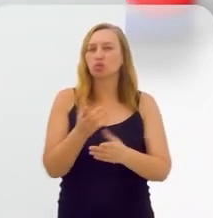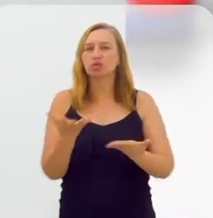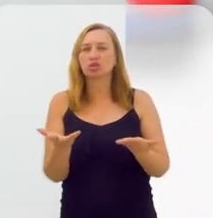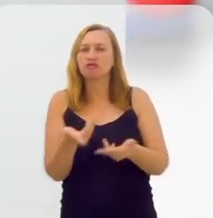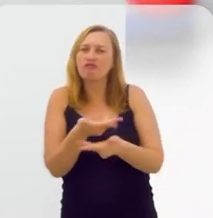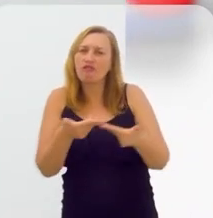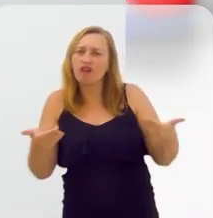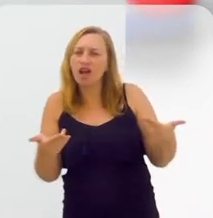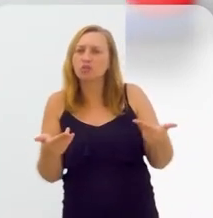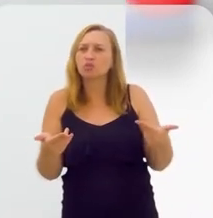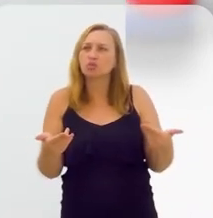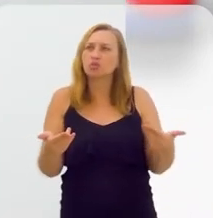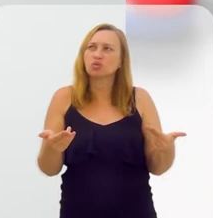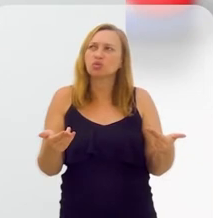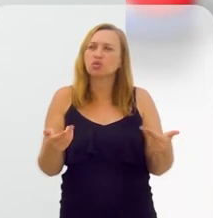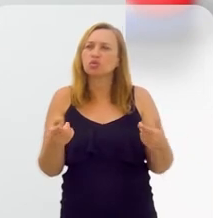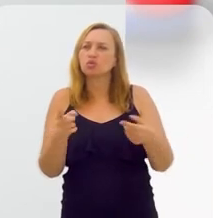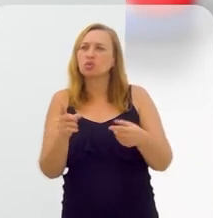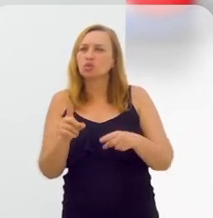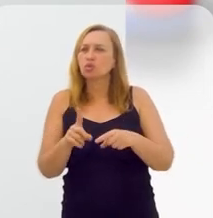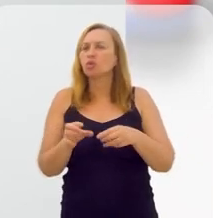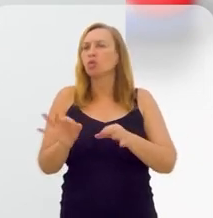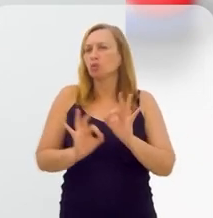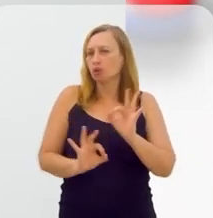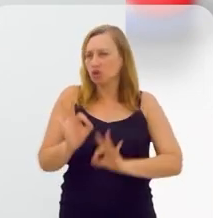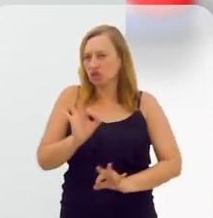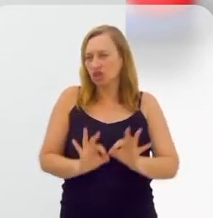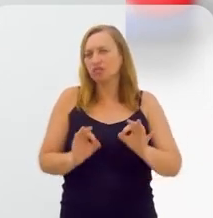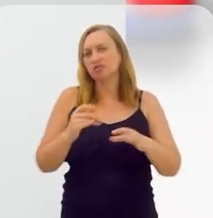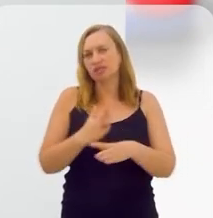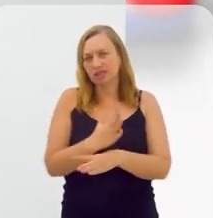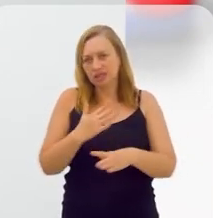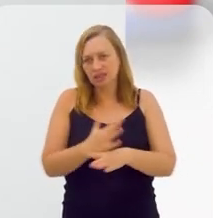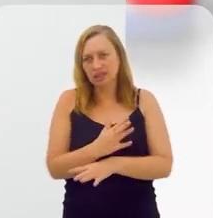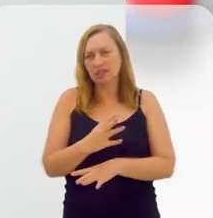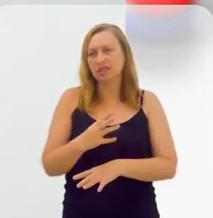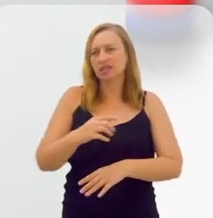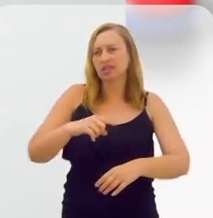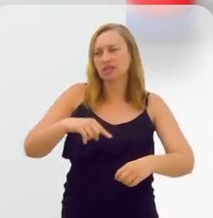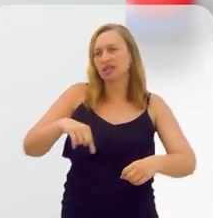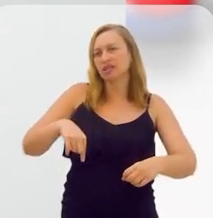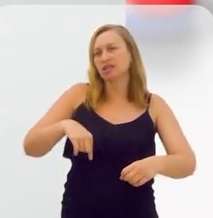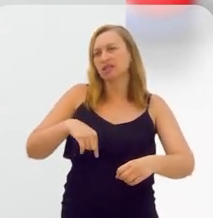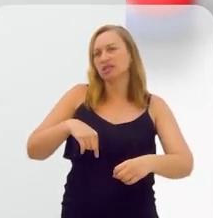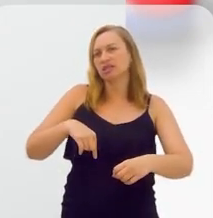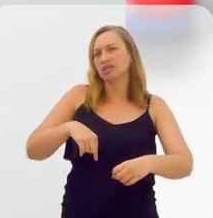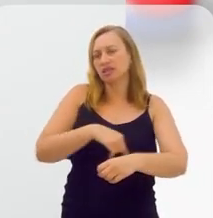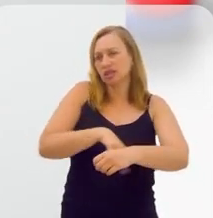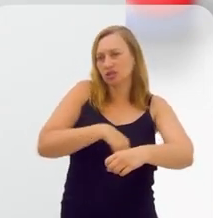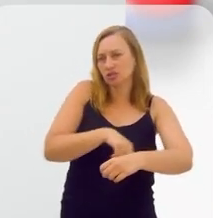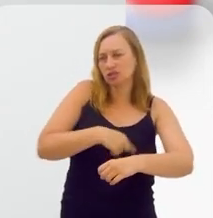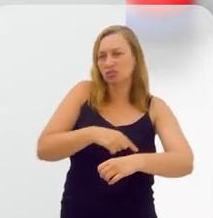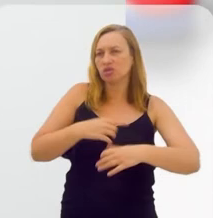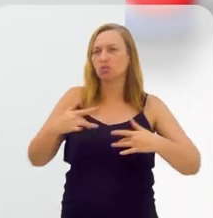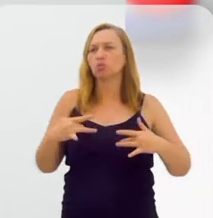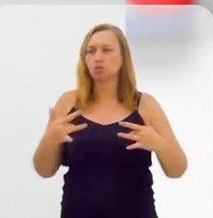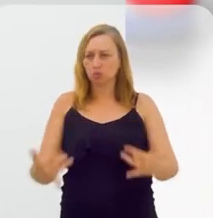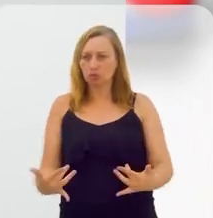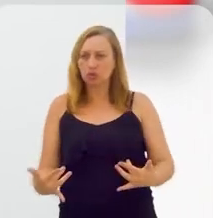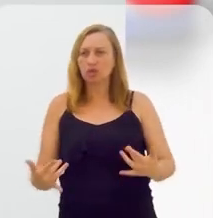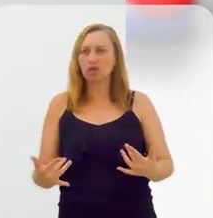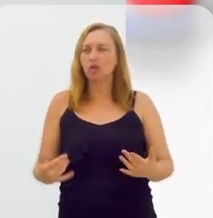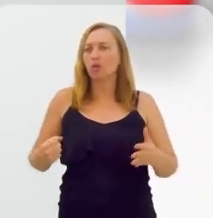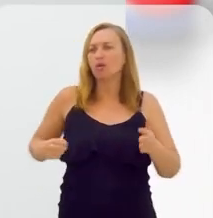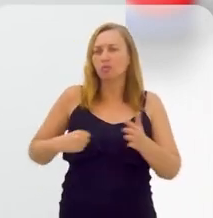encontra assim vários projetos, né, na cidade de gastronomia social, e